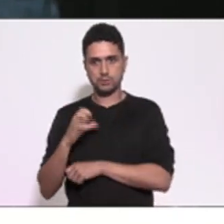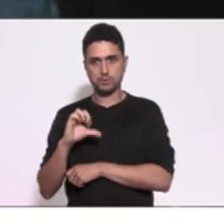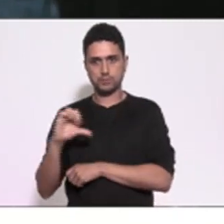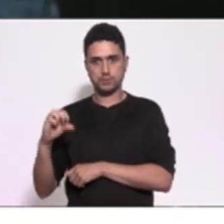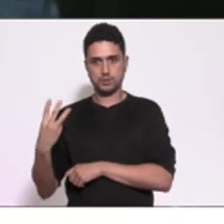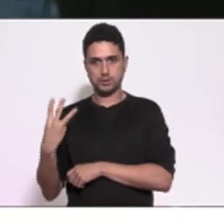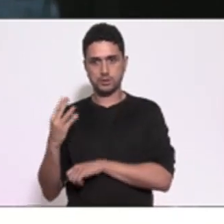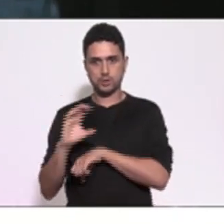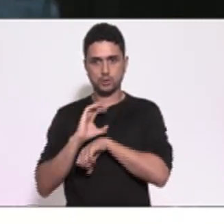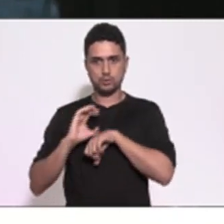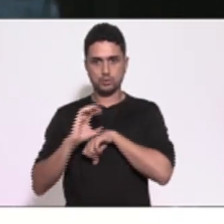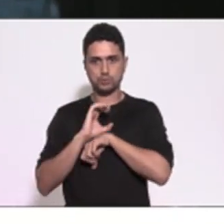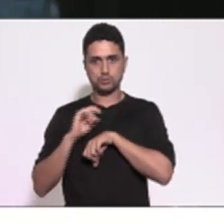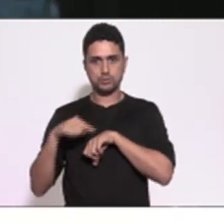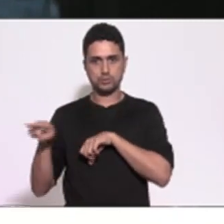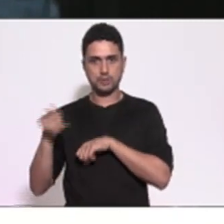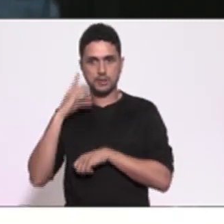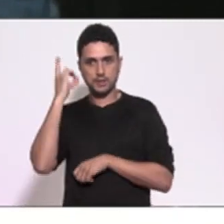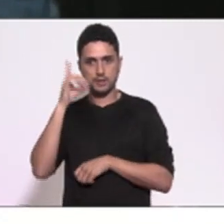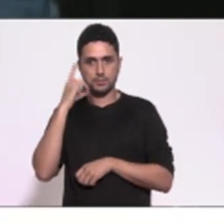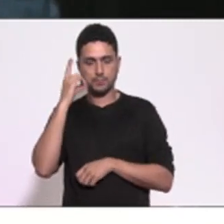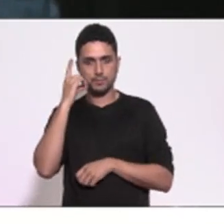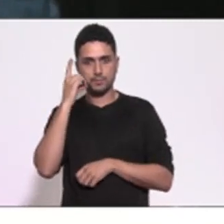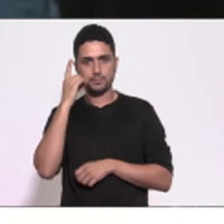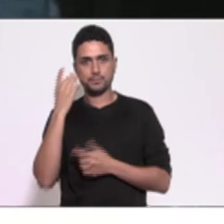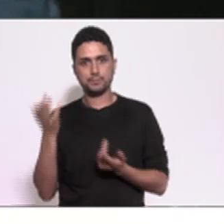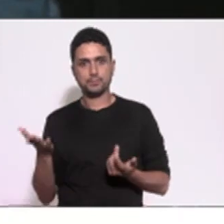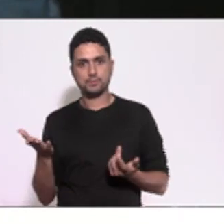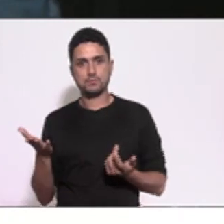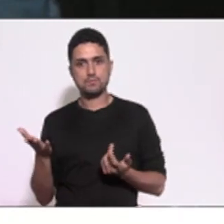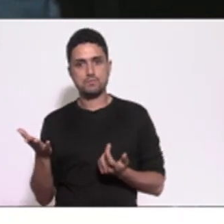da Constituição, de autoria do então